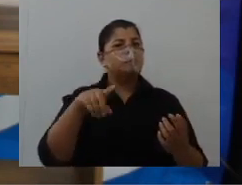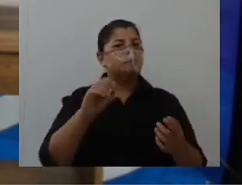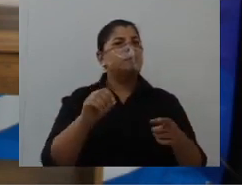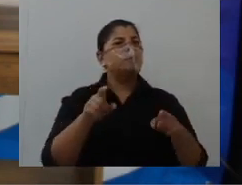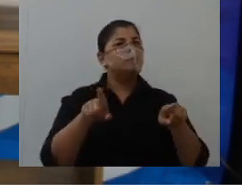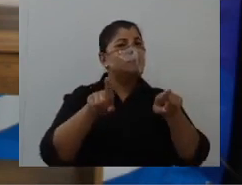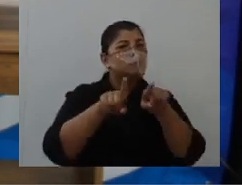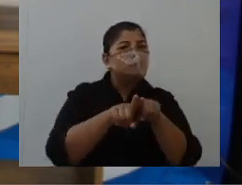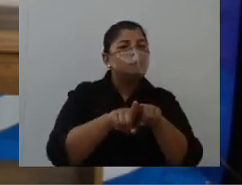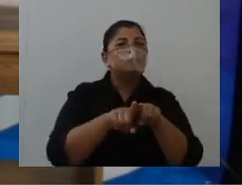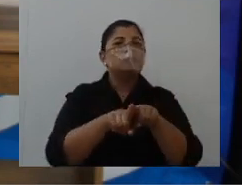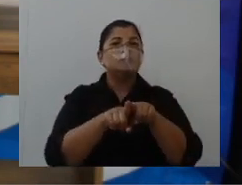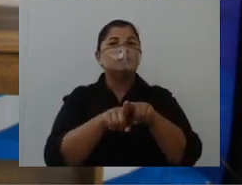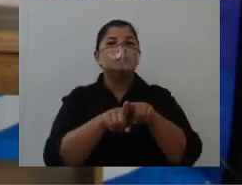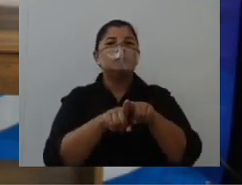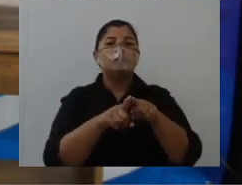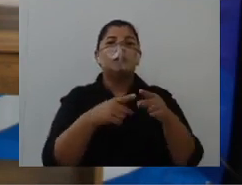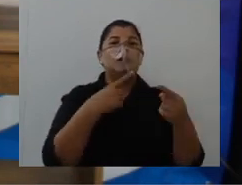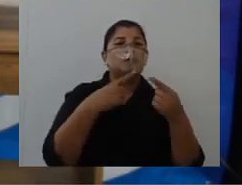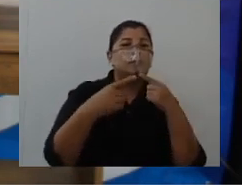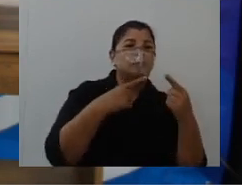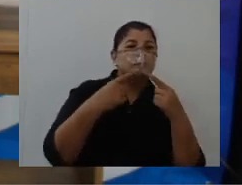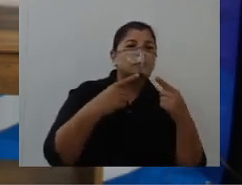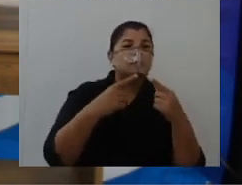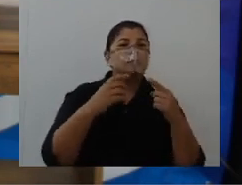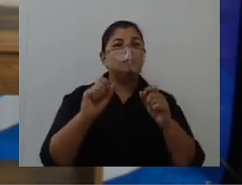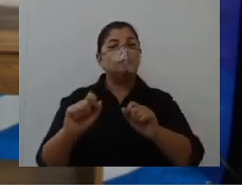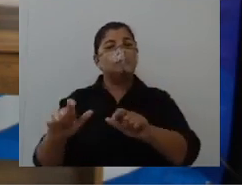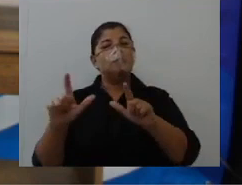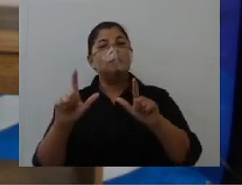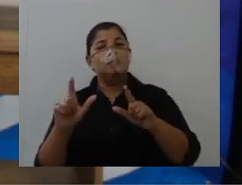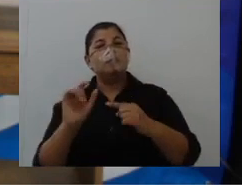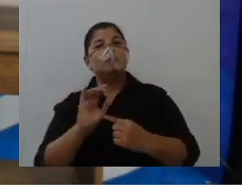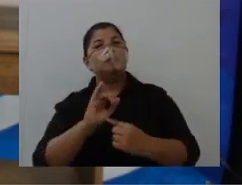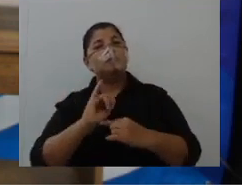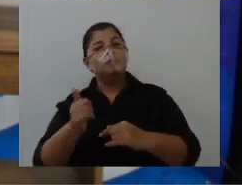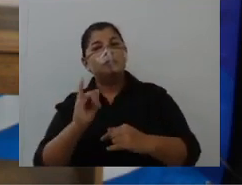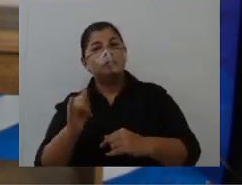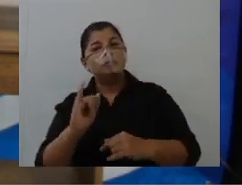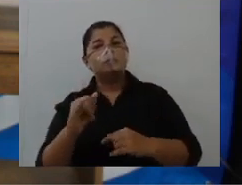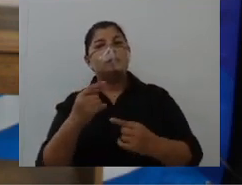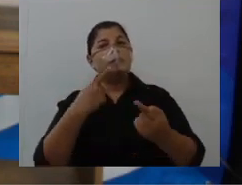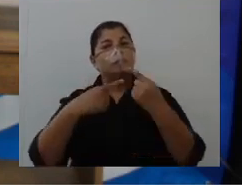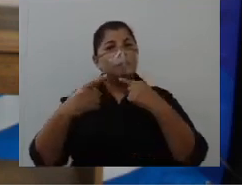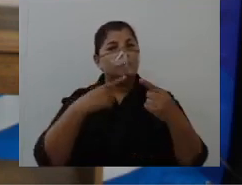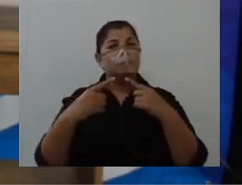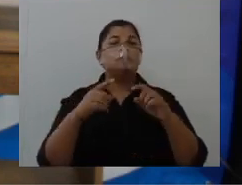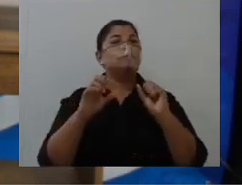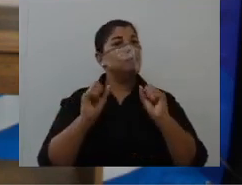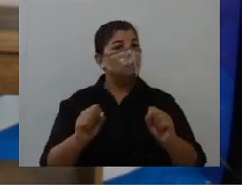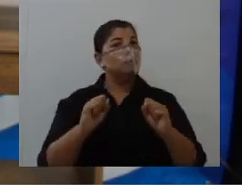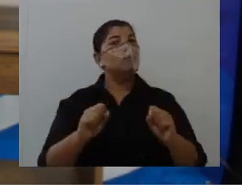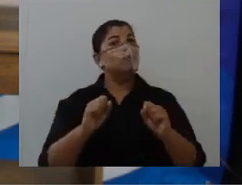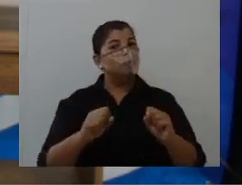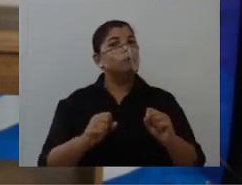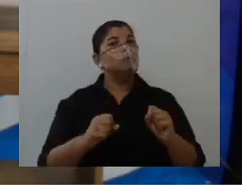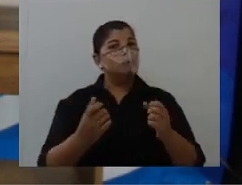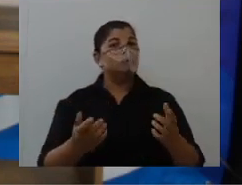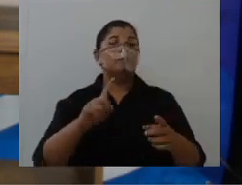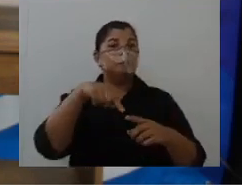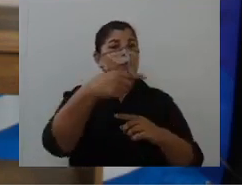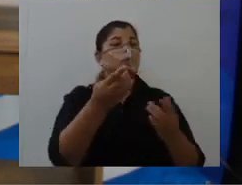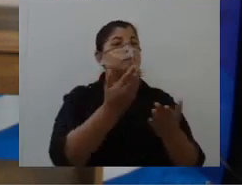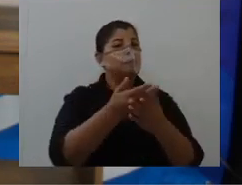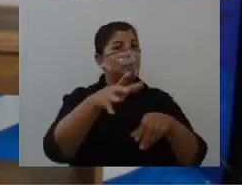estão juntas. Pode existir exposição argumentativa. Se liga nisso, que vai ser tema das nossas próximas